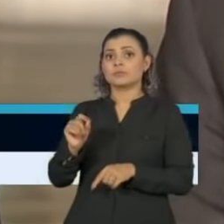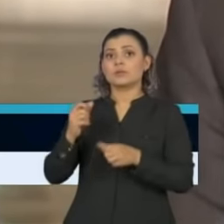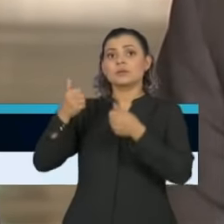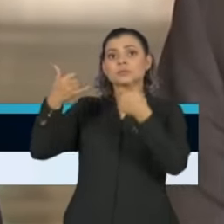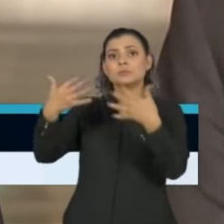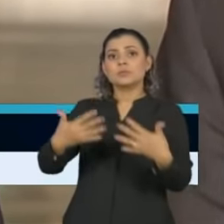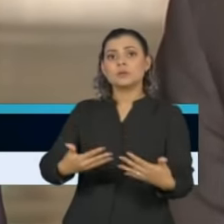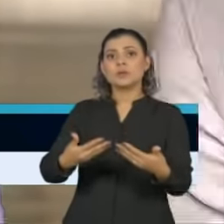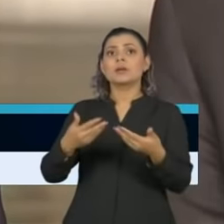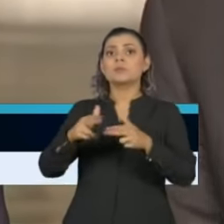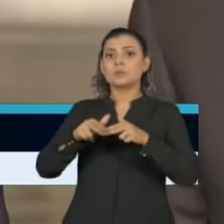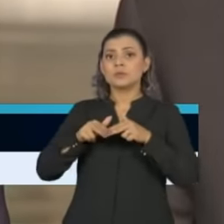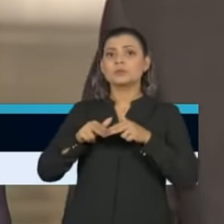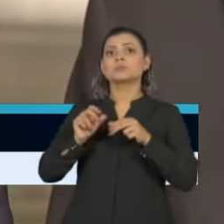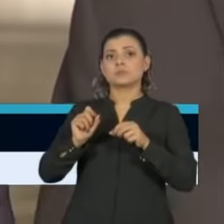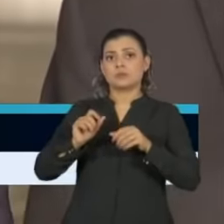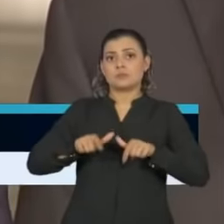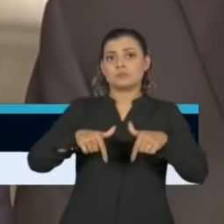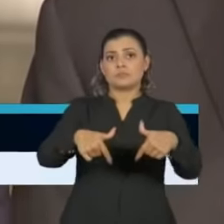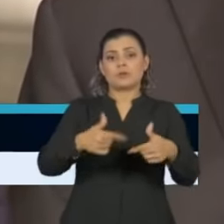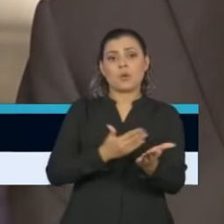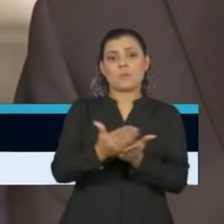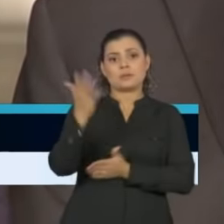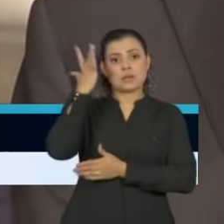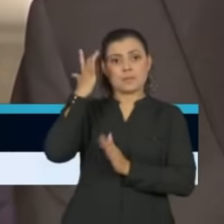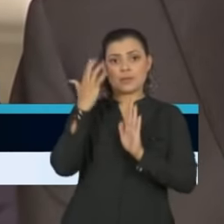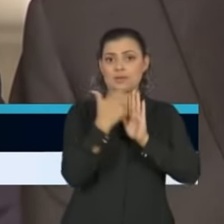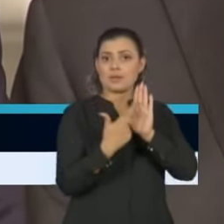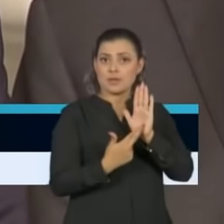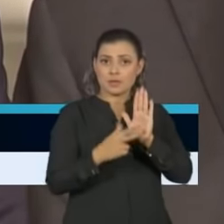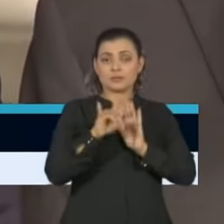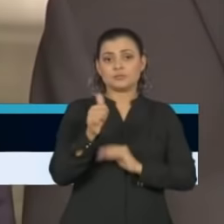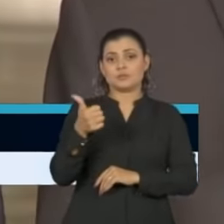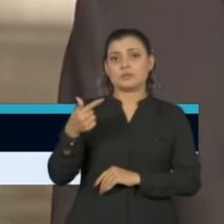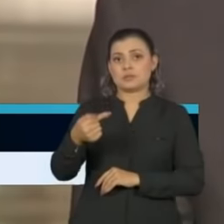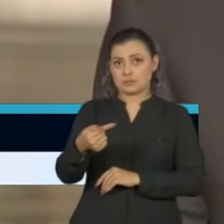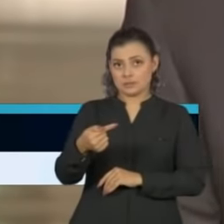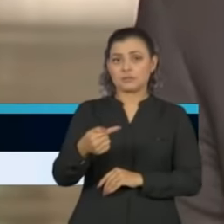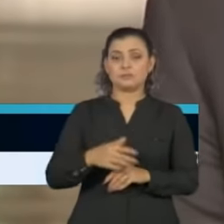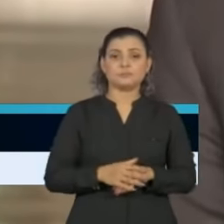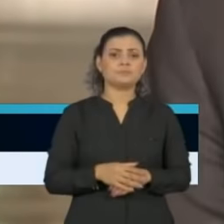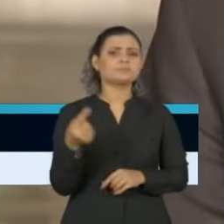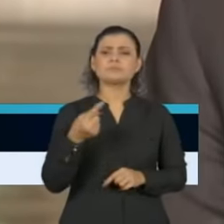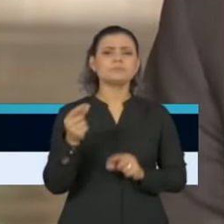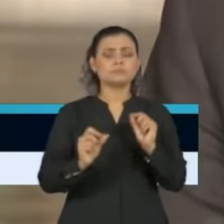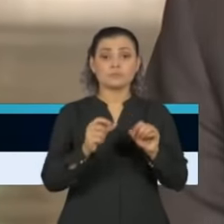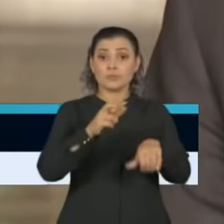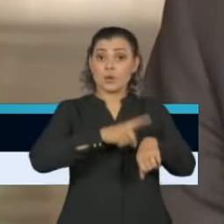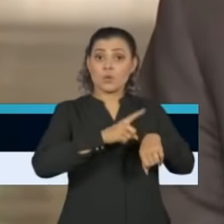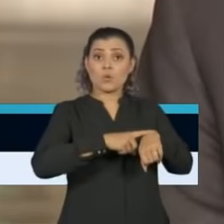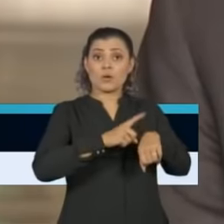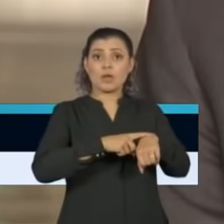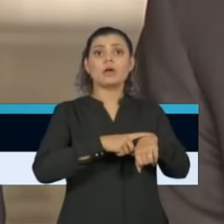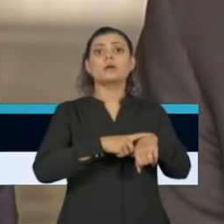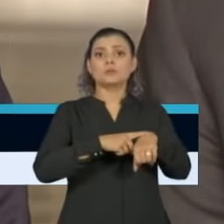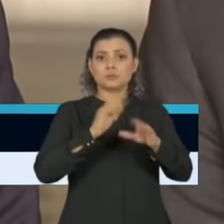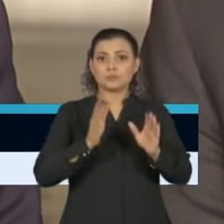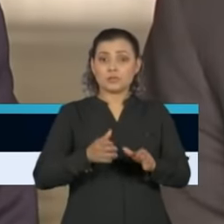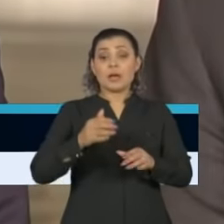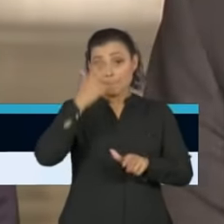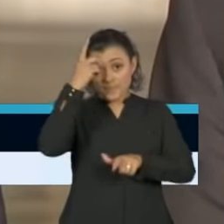novamente, porque elas serão praticadas a partir de amanhã, dia 17. Primeiro, funcionários públicos com mais de